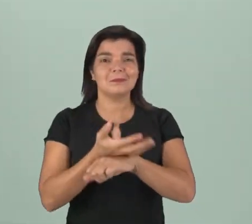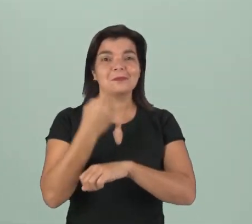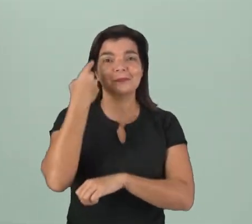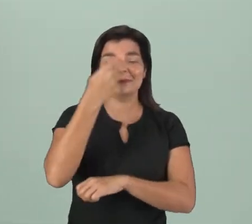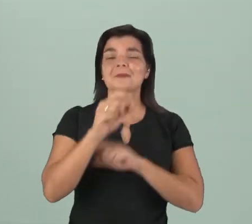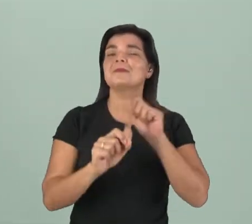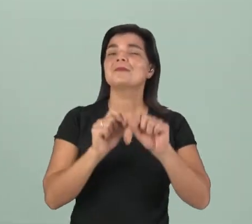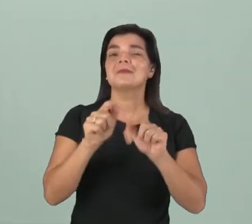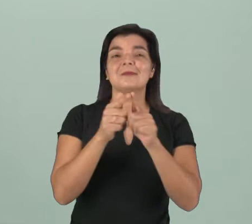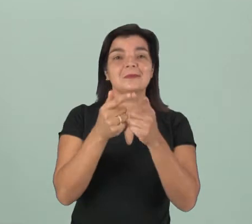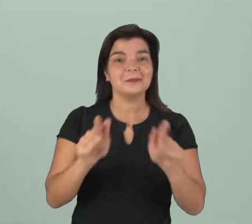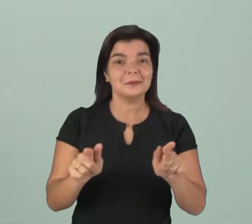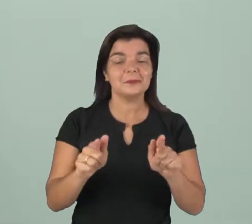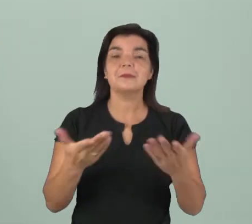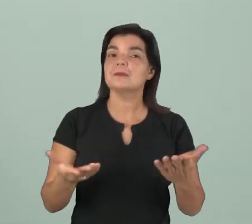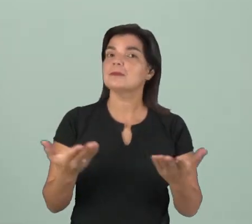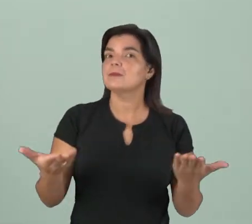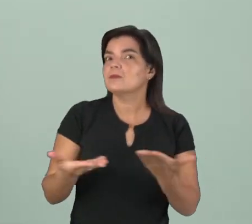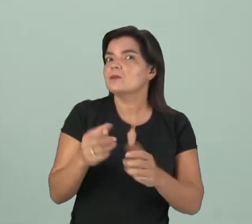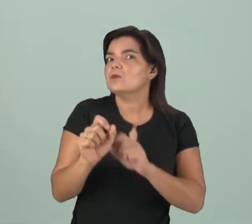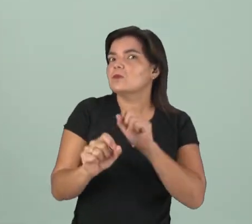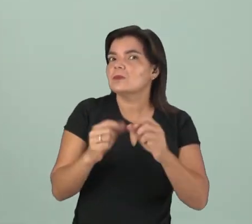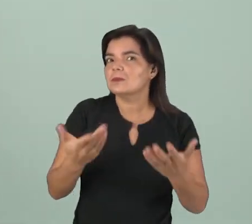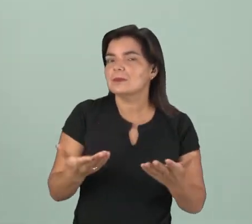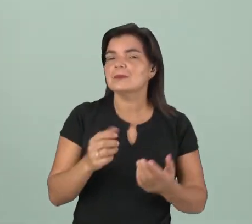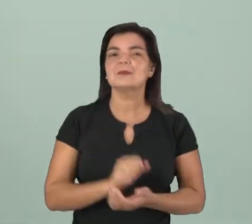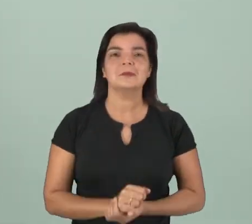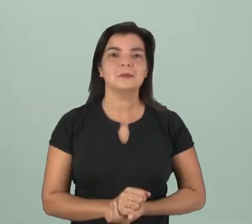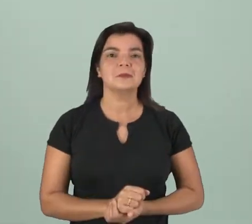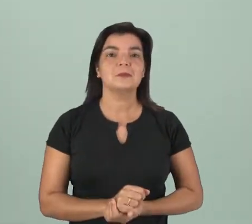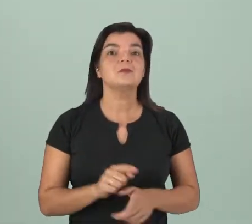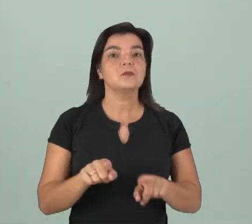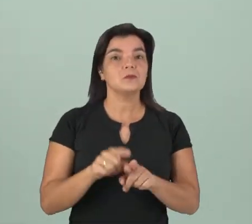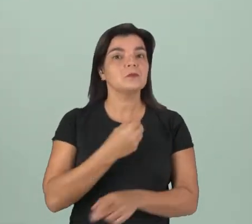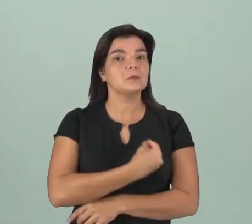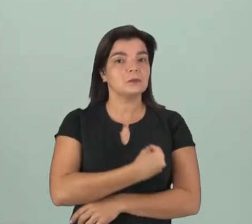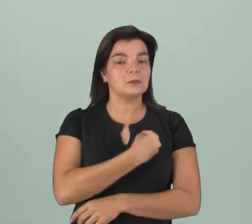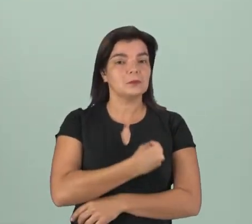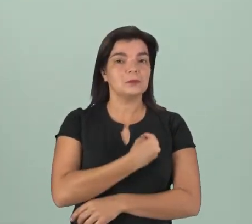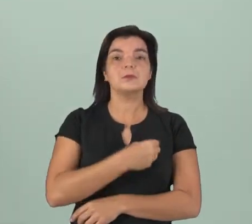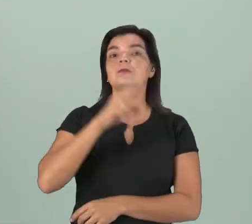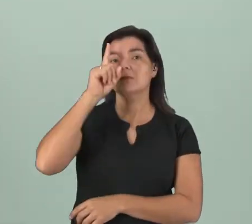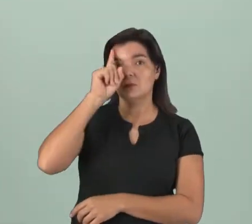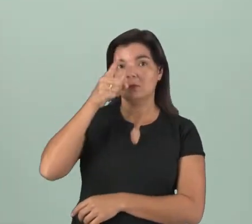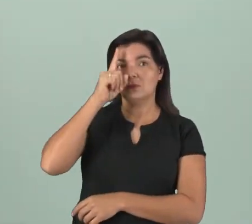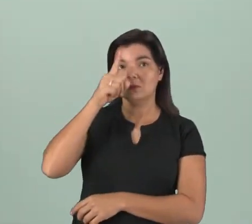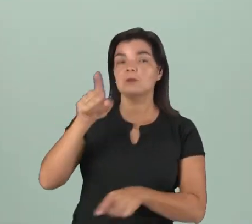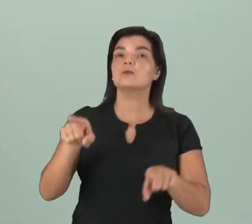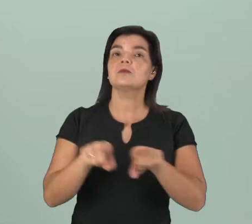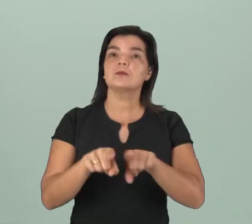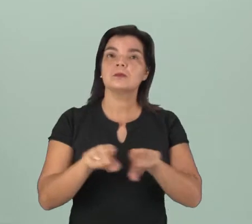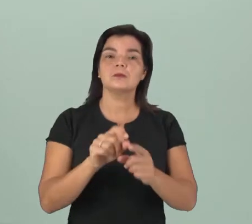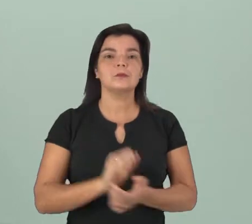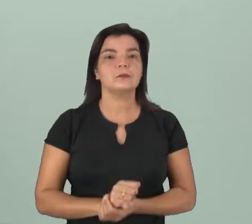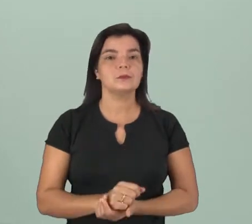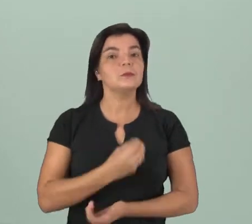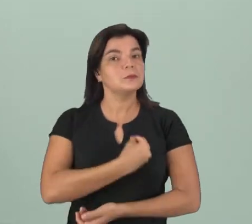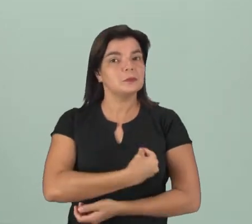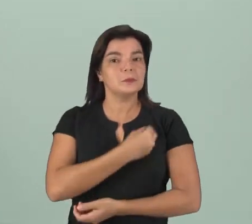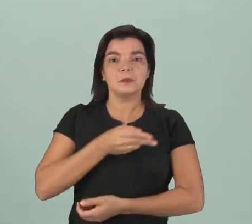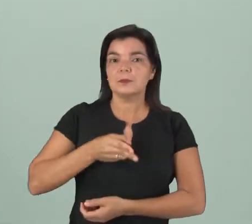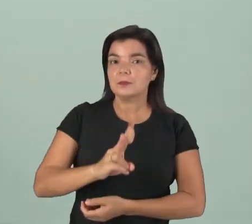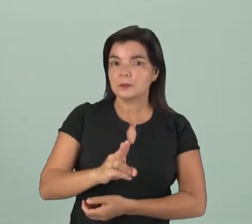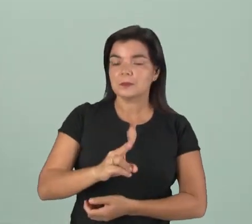nossa gramática. E a gramática hoje vai trazer para nós o presente indicativo e o presente